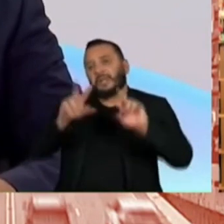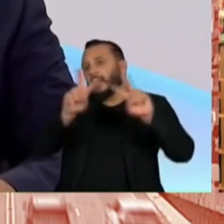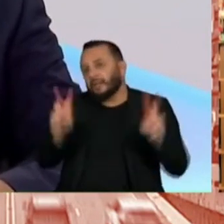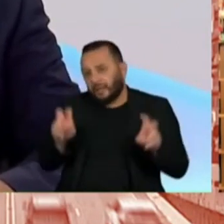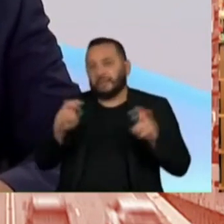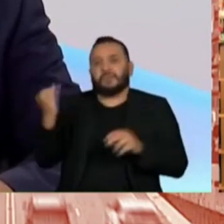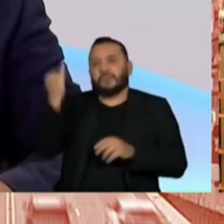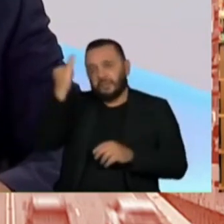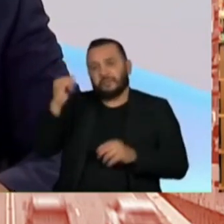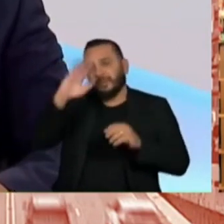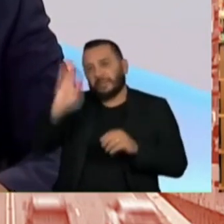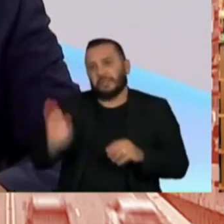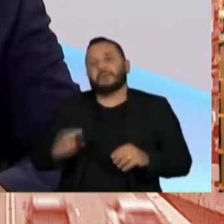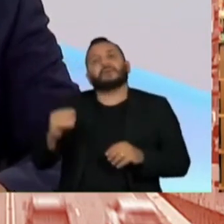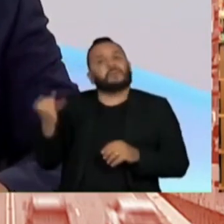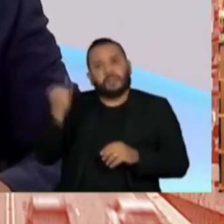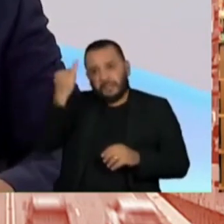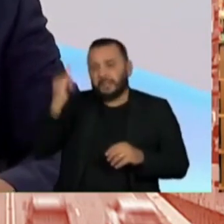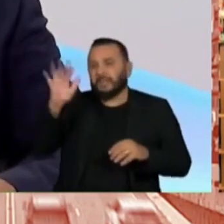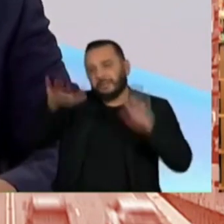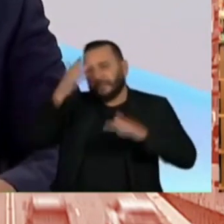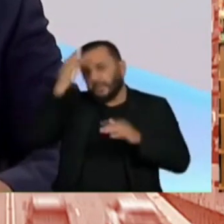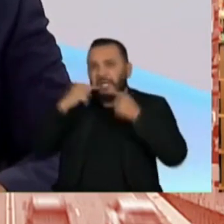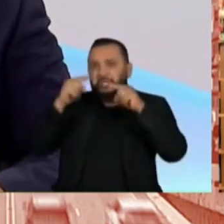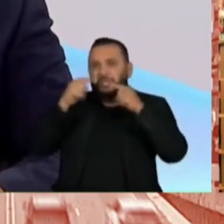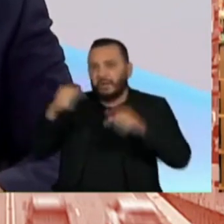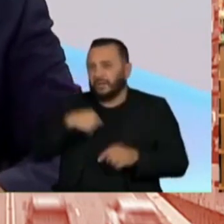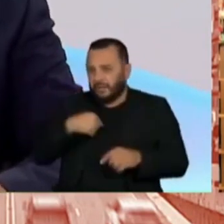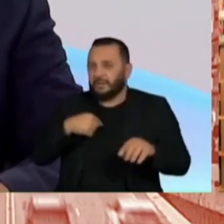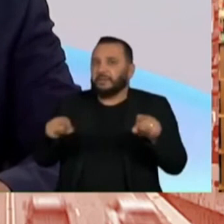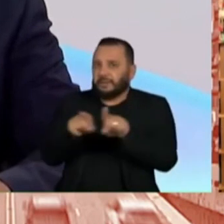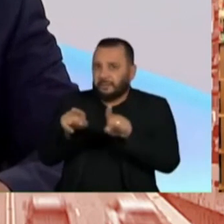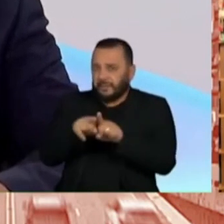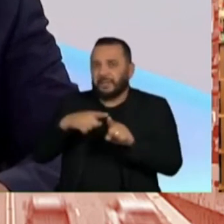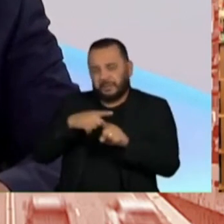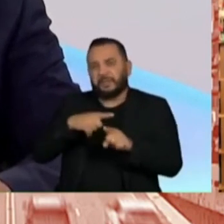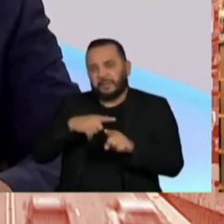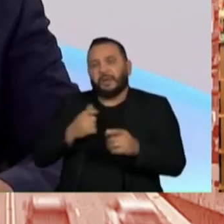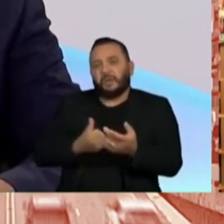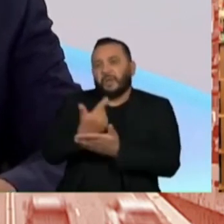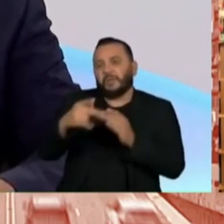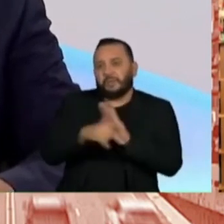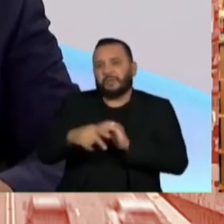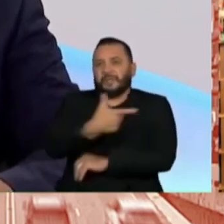72%, 76% dos brasileiros concordam que é necessário reduzir a taxa de juros.